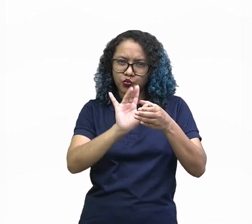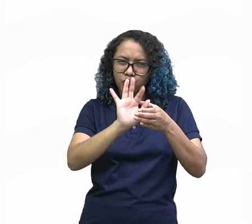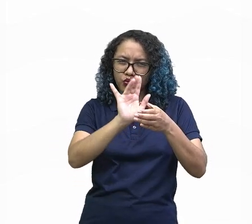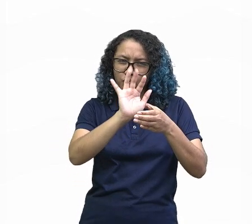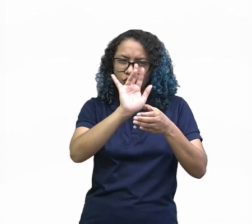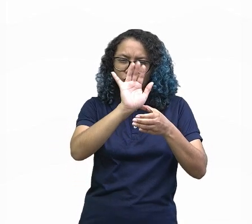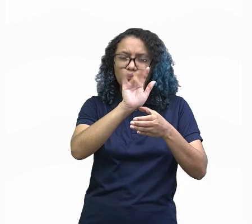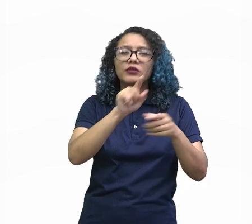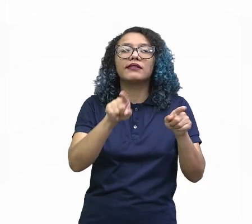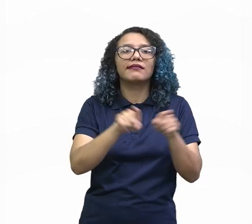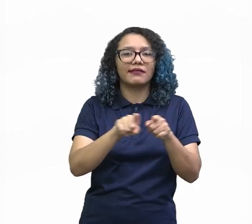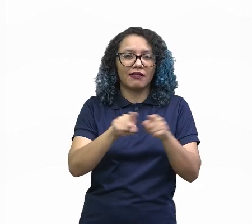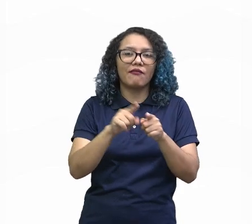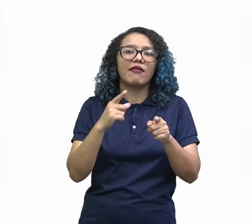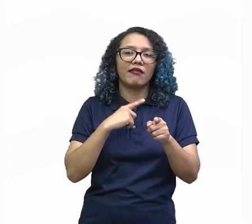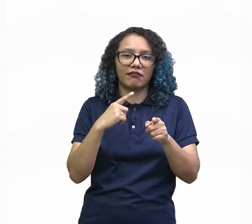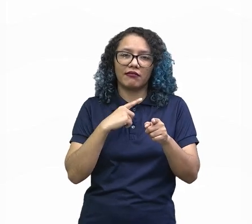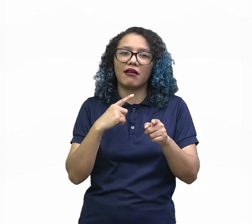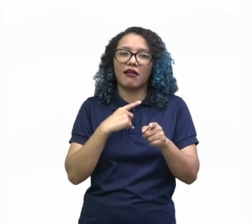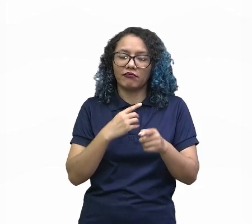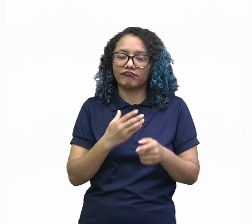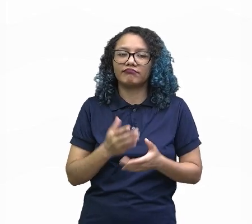no ar atmosférico gases poluentes.